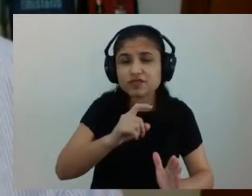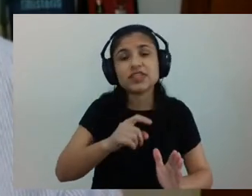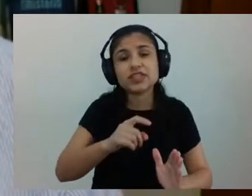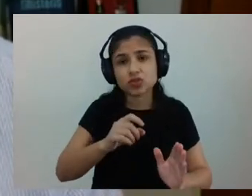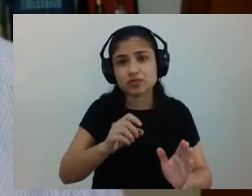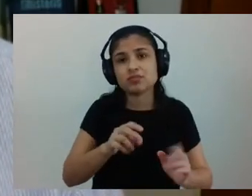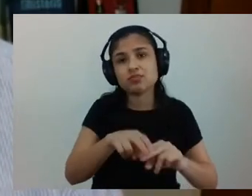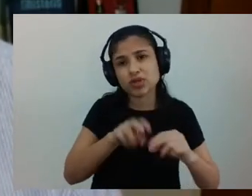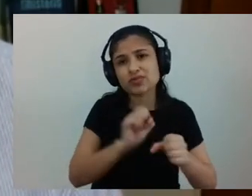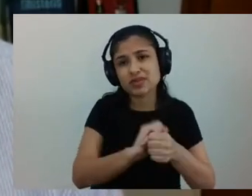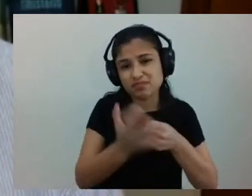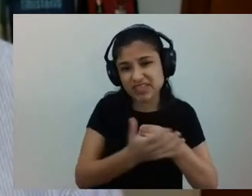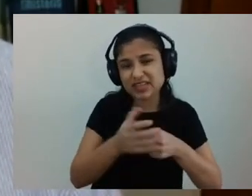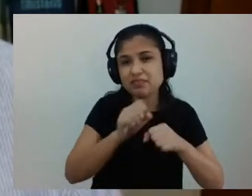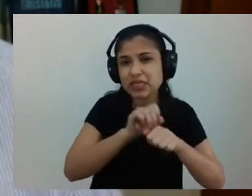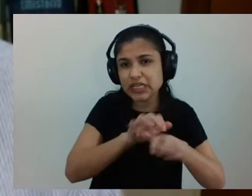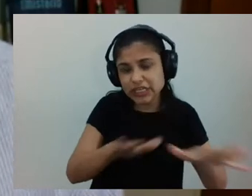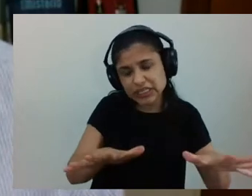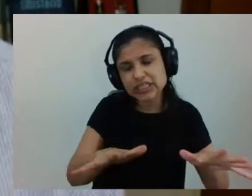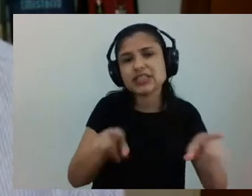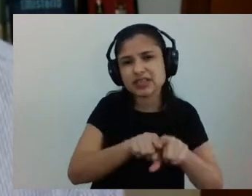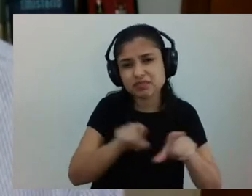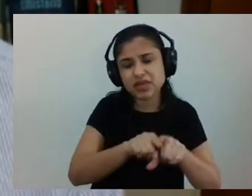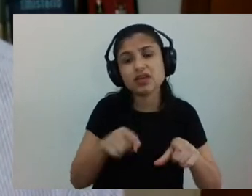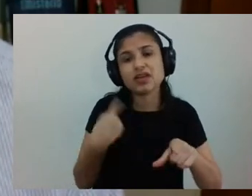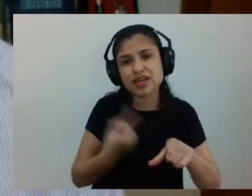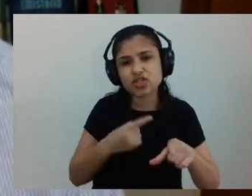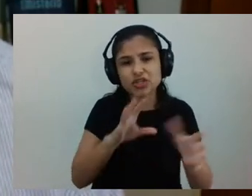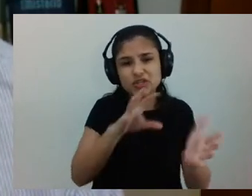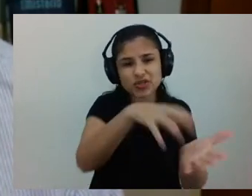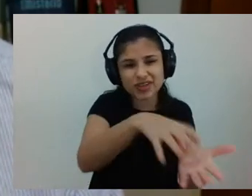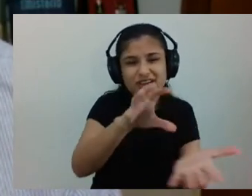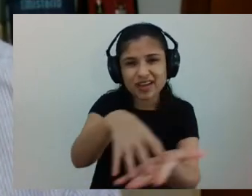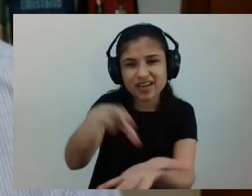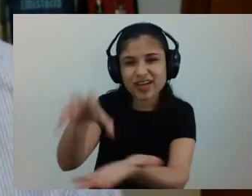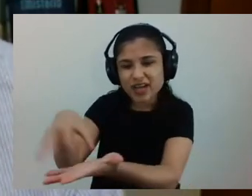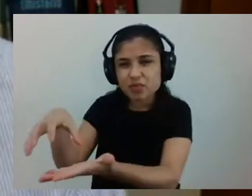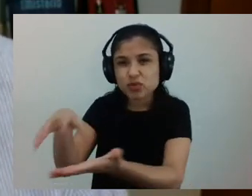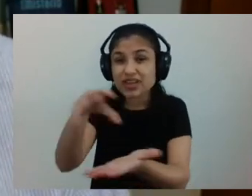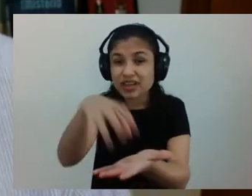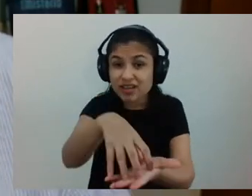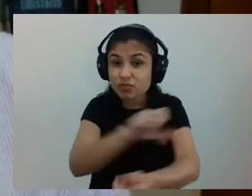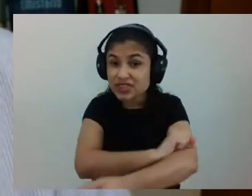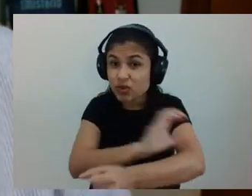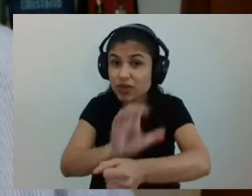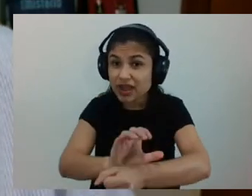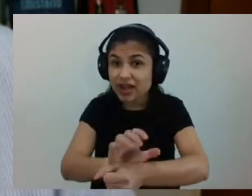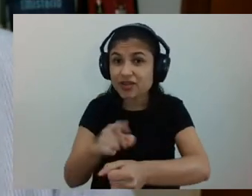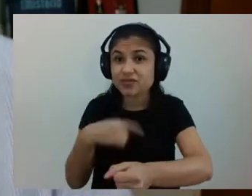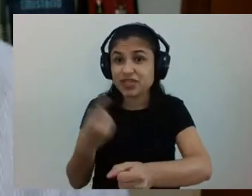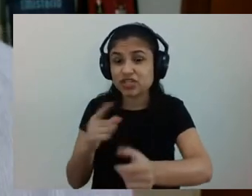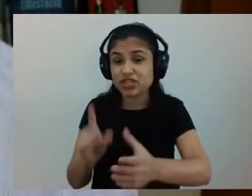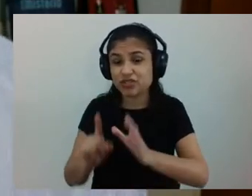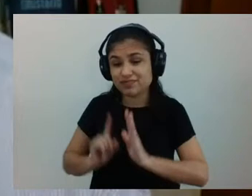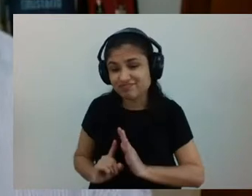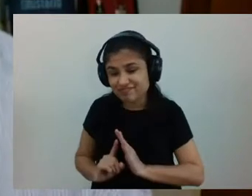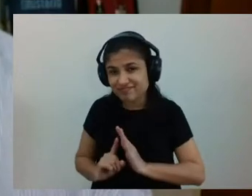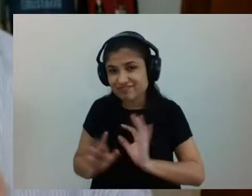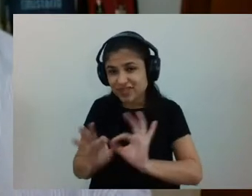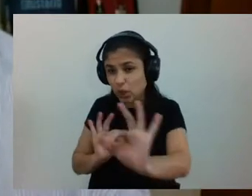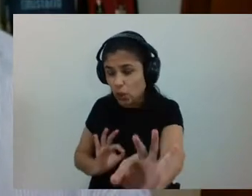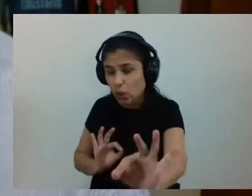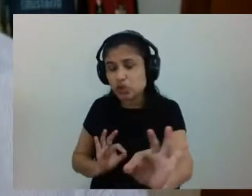deixou longe do campus que todos nós tanto gostamos, o campus aqui de São Carlos, mas também onde a UFSCar deixou as